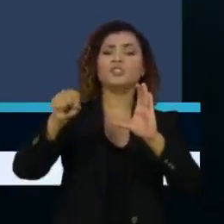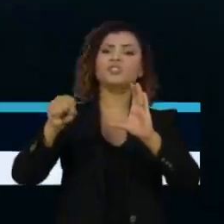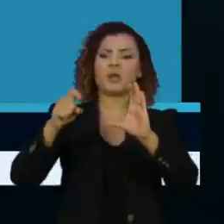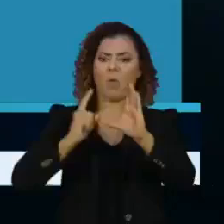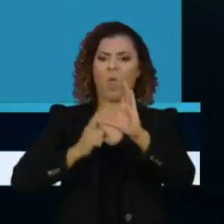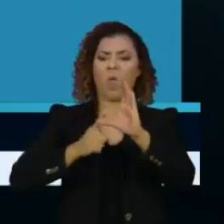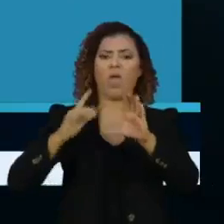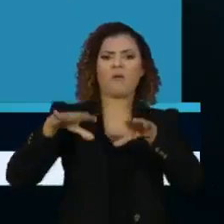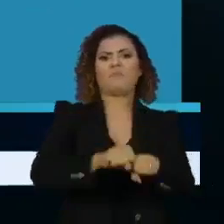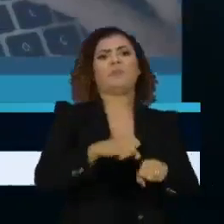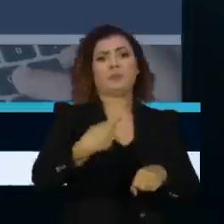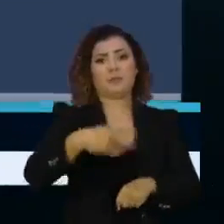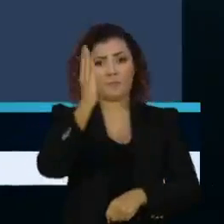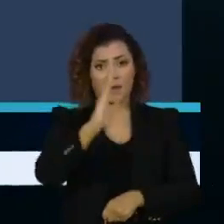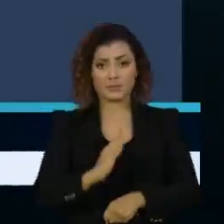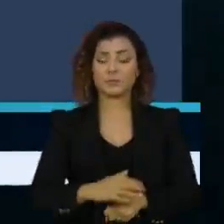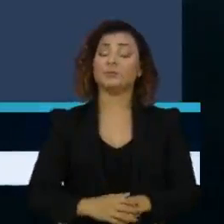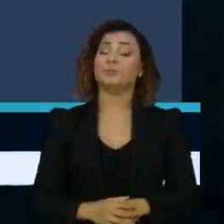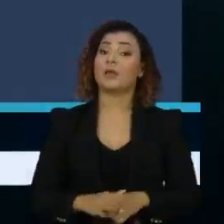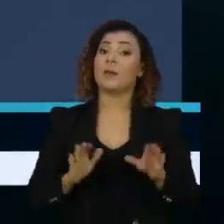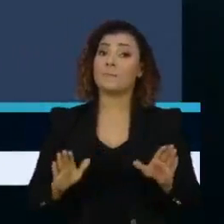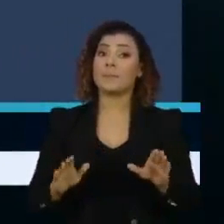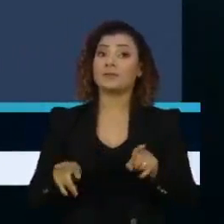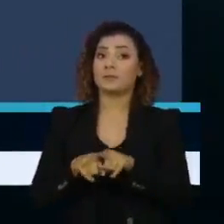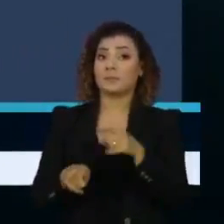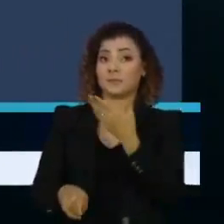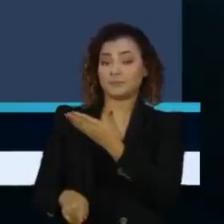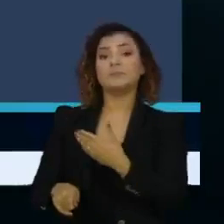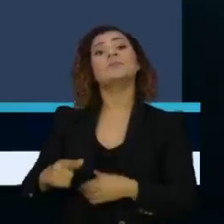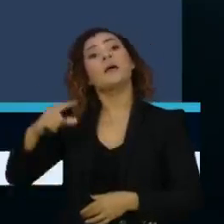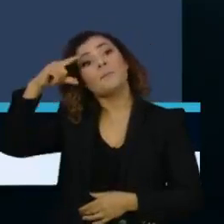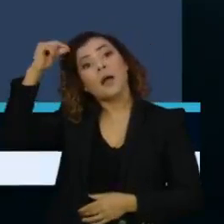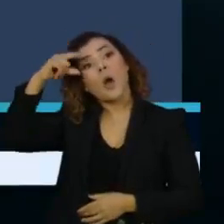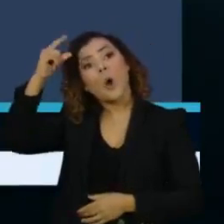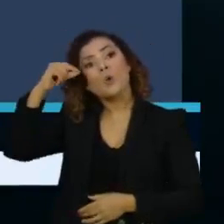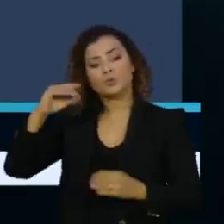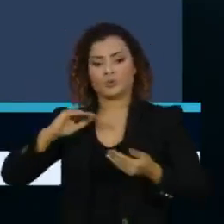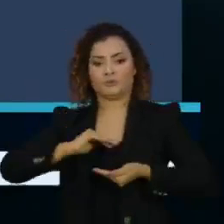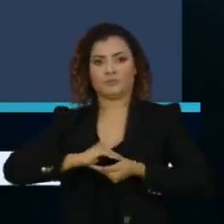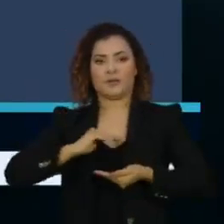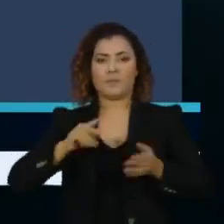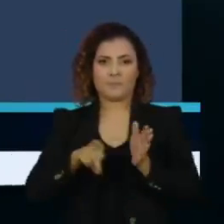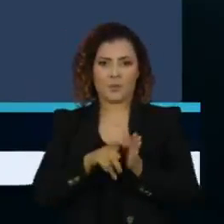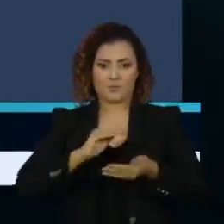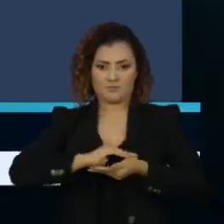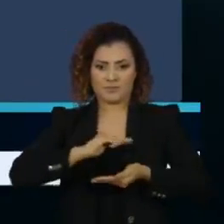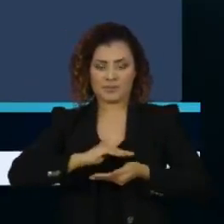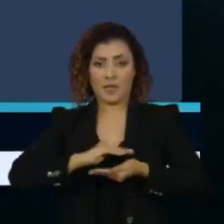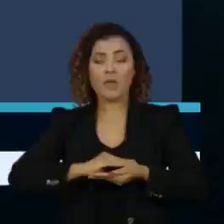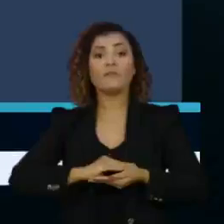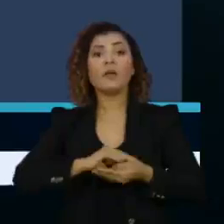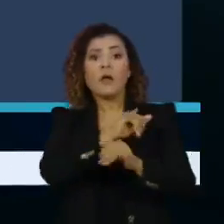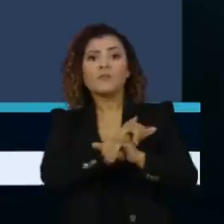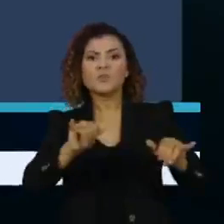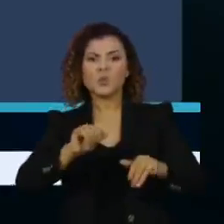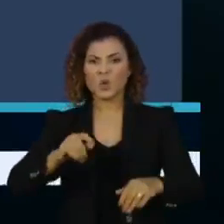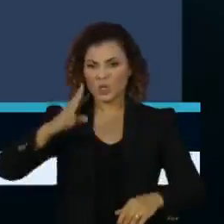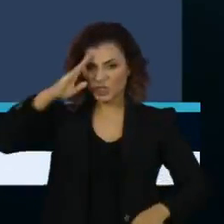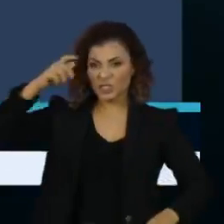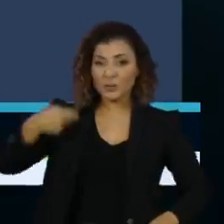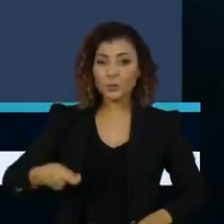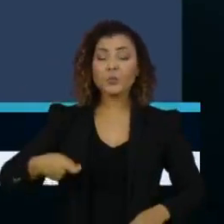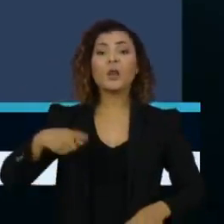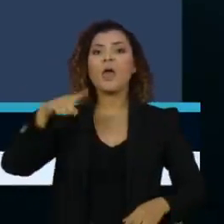Brasil. Na mesma rede, o ministro Luiz Roberto Barroso, do Supremo Tribunal Federal, disse que ditaduras vêm